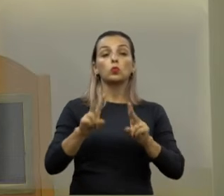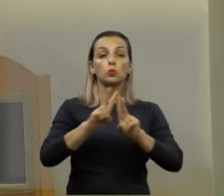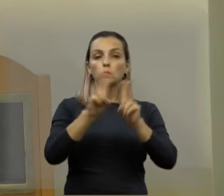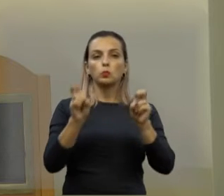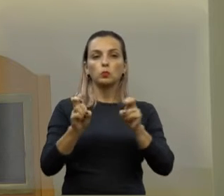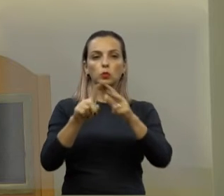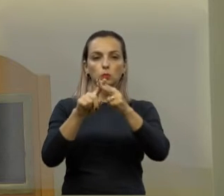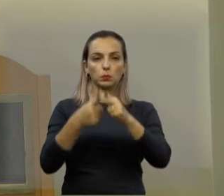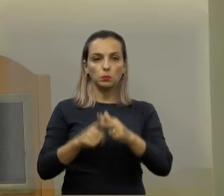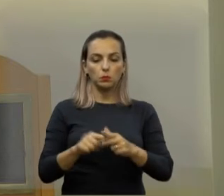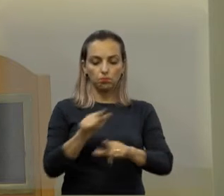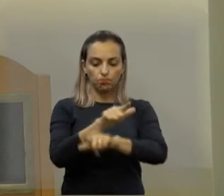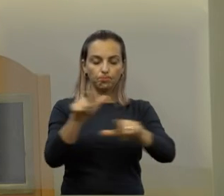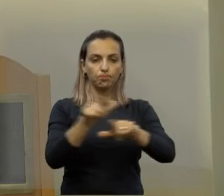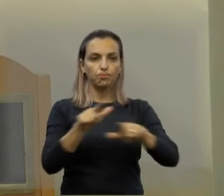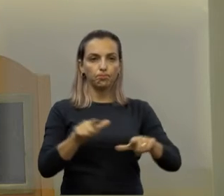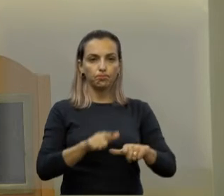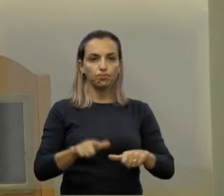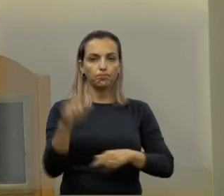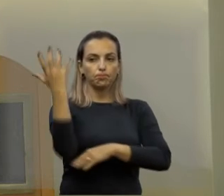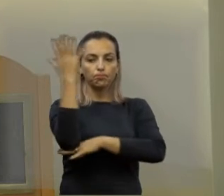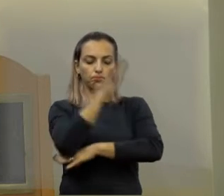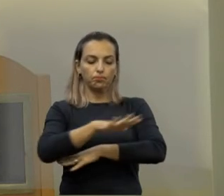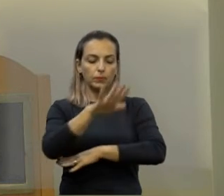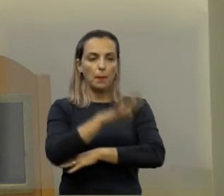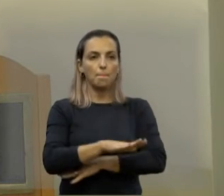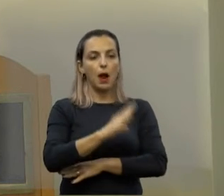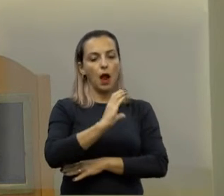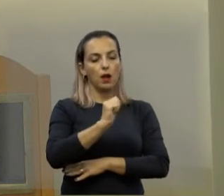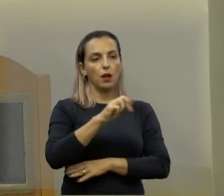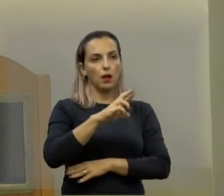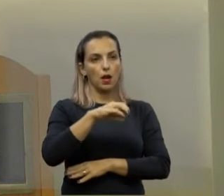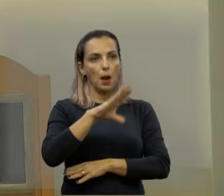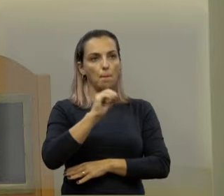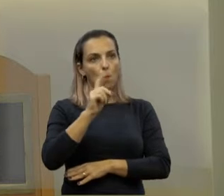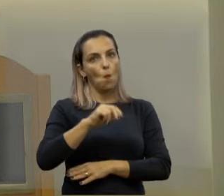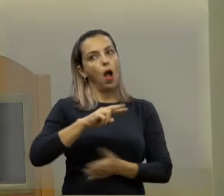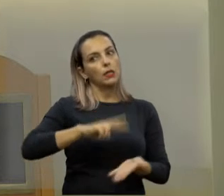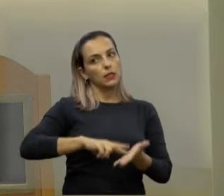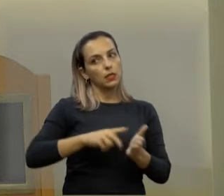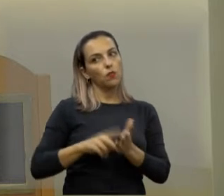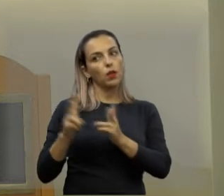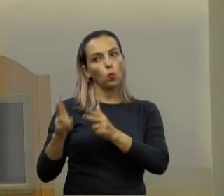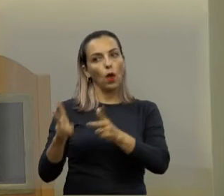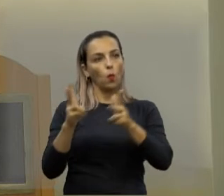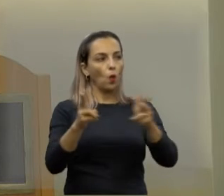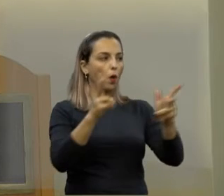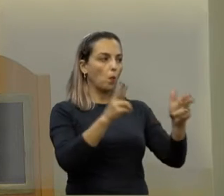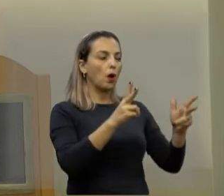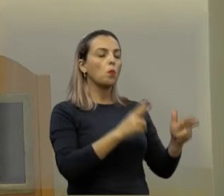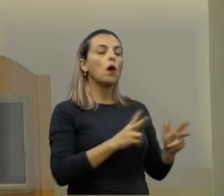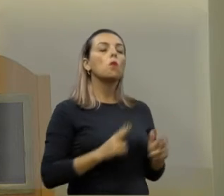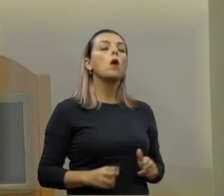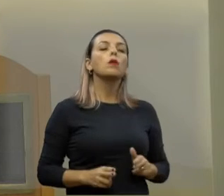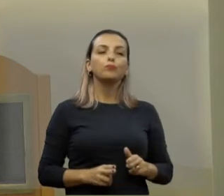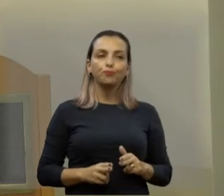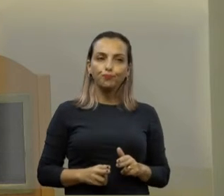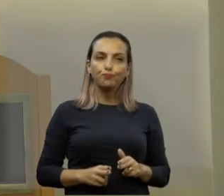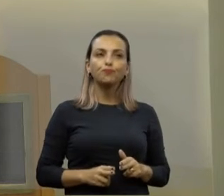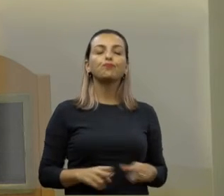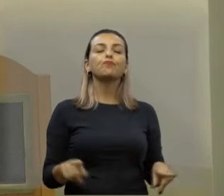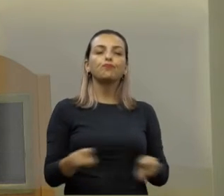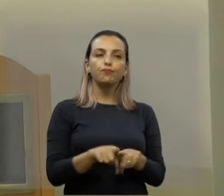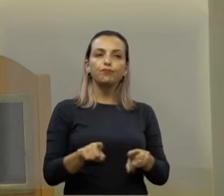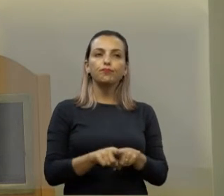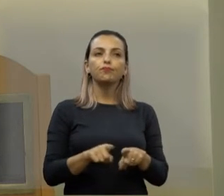disse aqui eu falei da Praça do Carmo urgente mas é simbólico a praça tava mais as outras também tão terríveis e